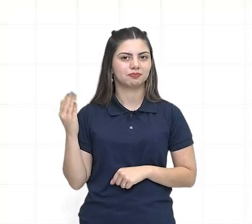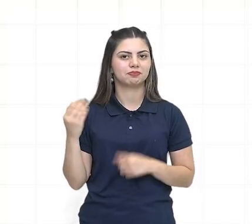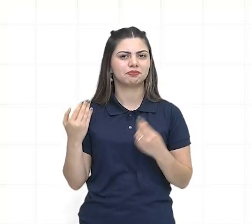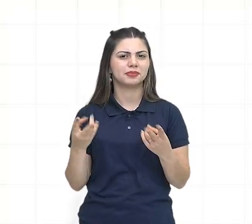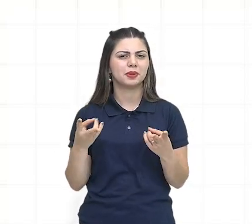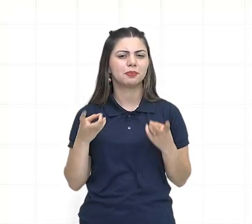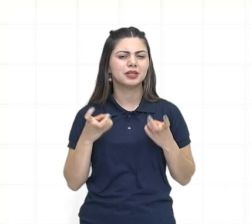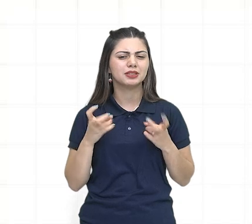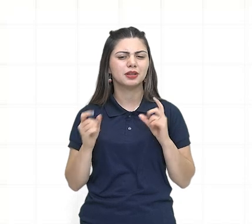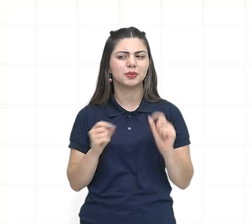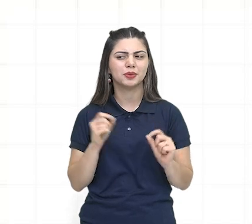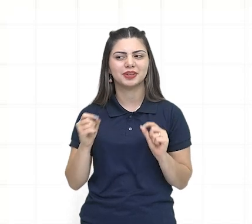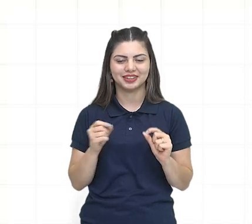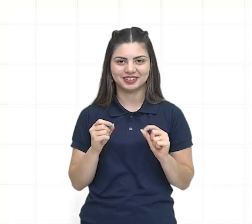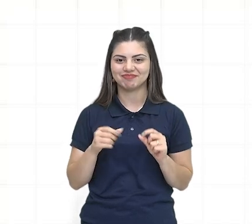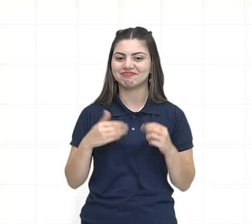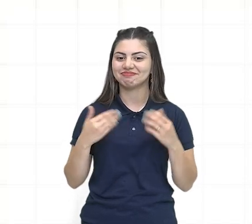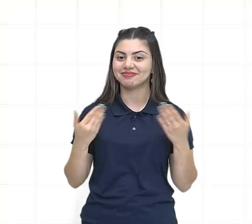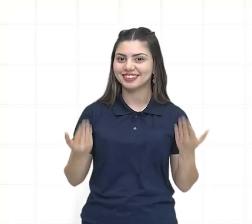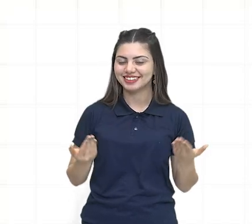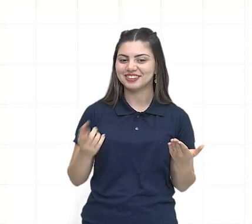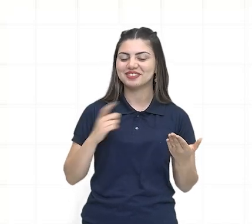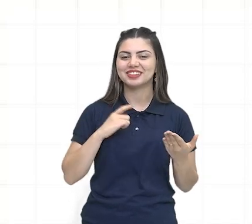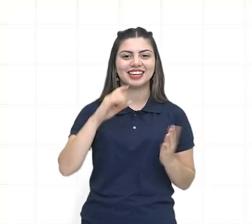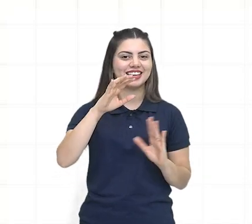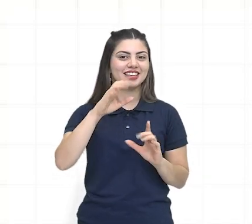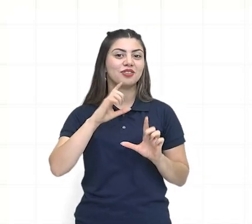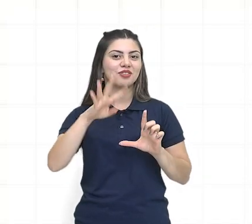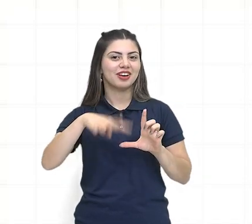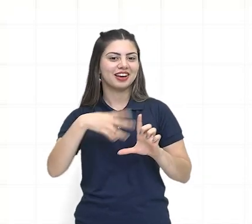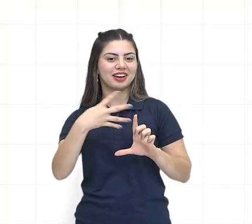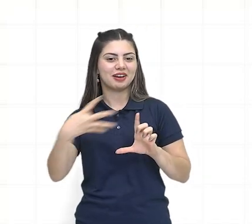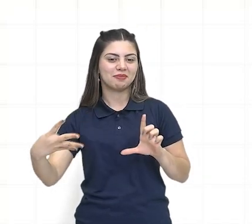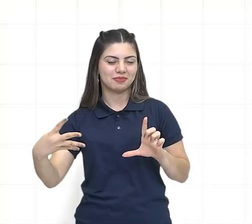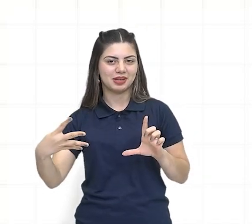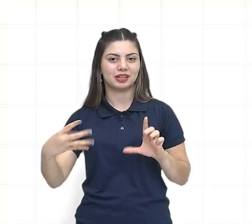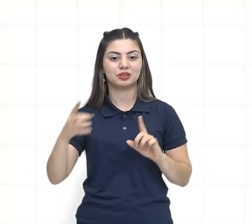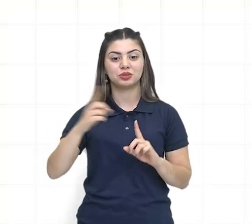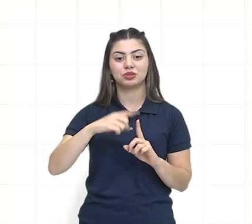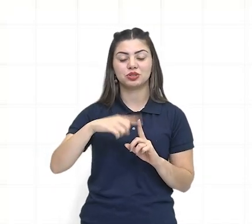que nesse tipo aqui de tabela qualitativa